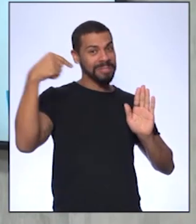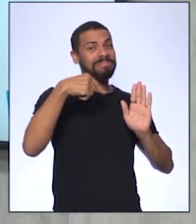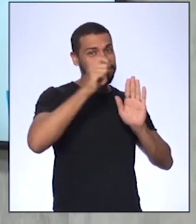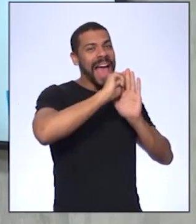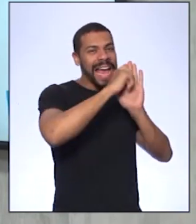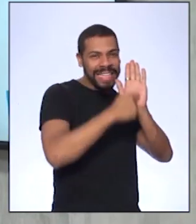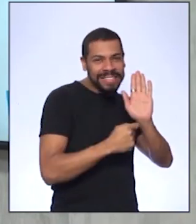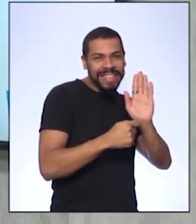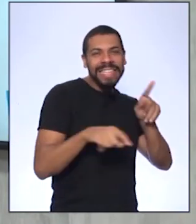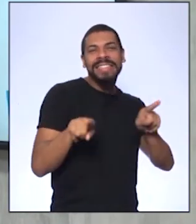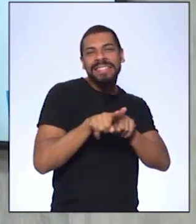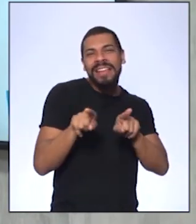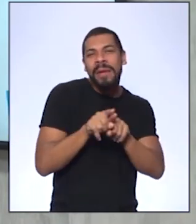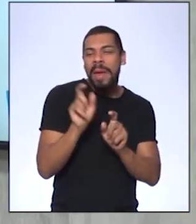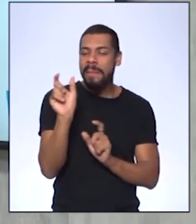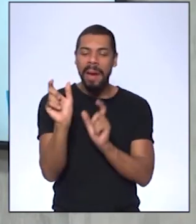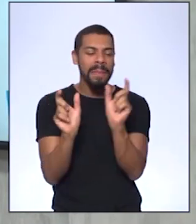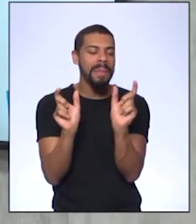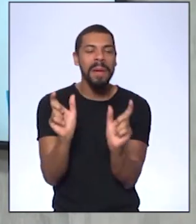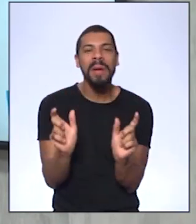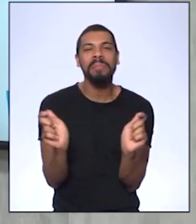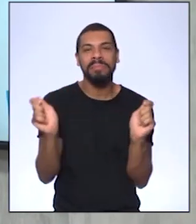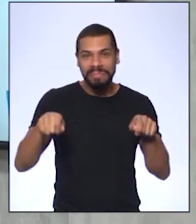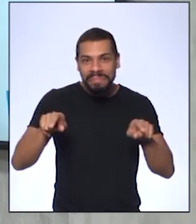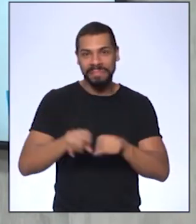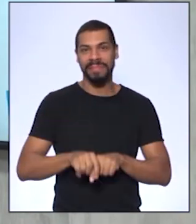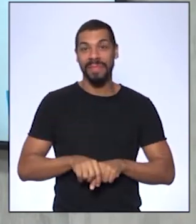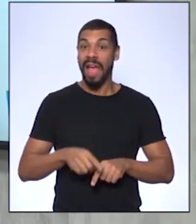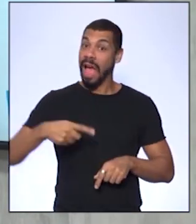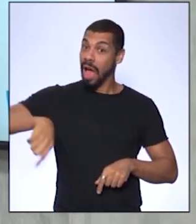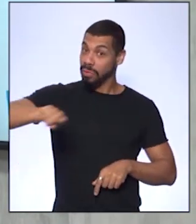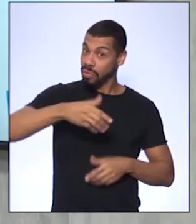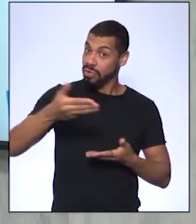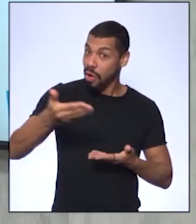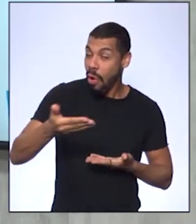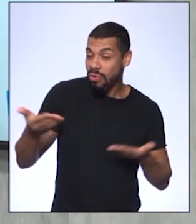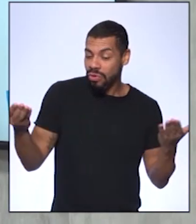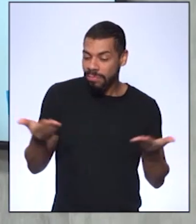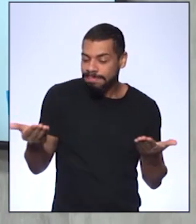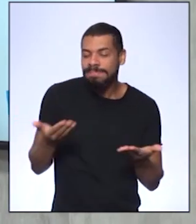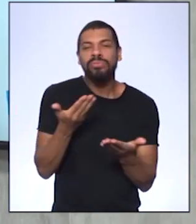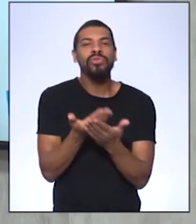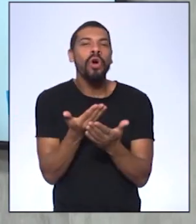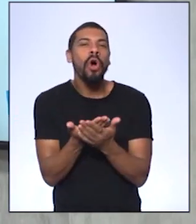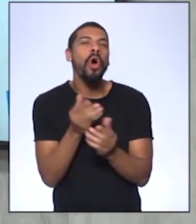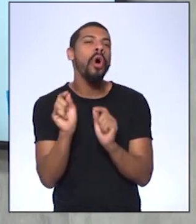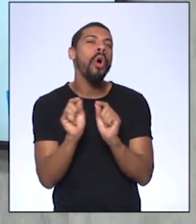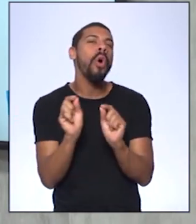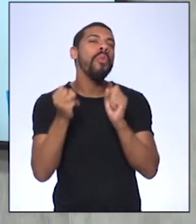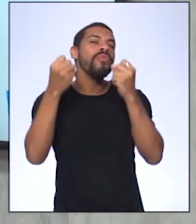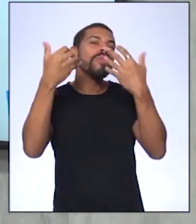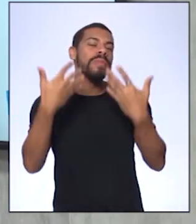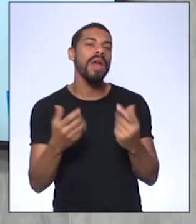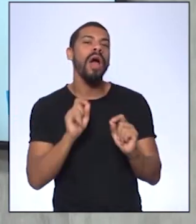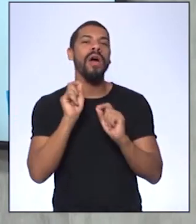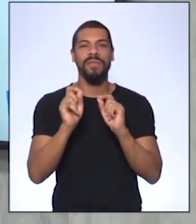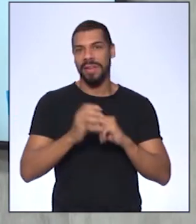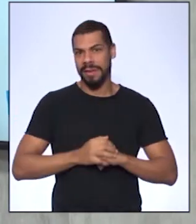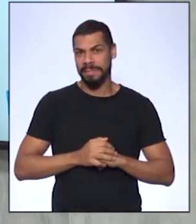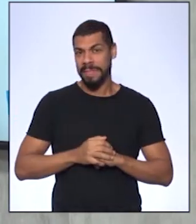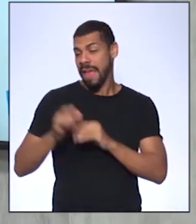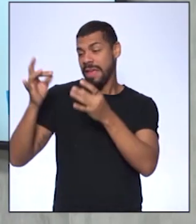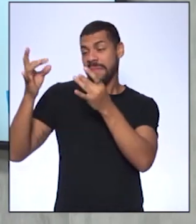conhecimentos gramaticais que vão endossando tudo isso. A nossa aula de hoje vai falar de uma competência